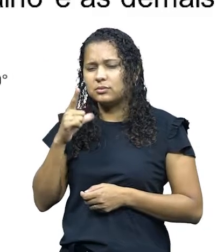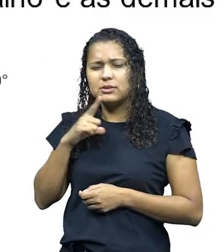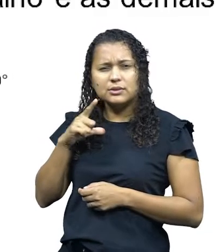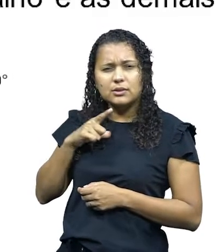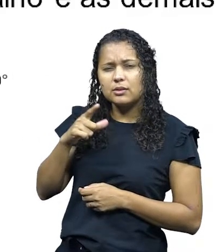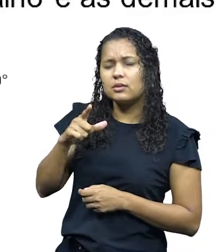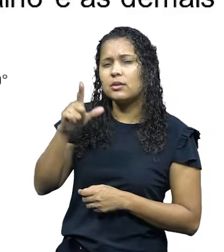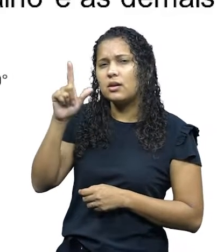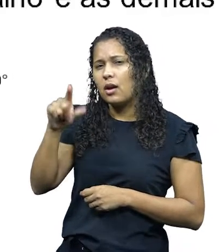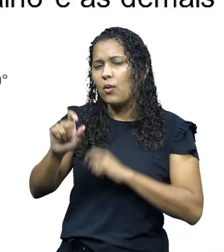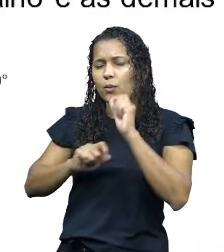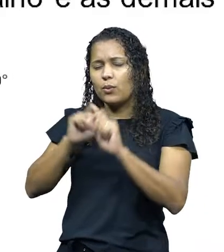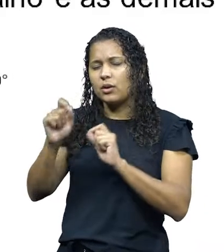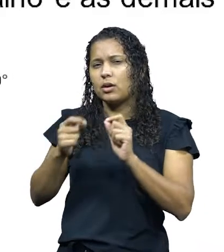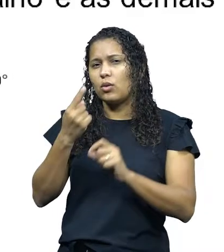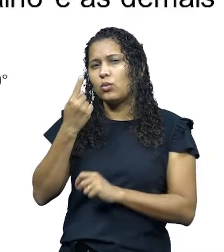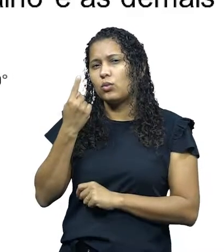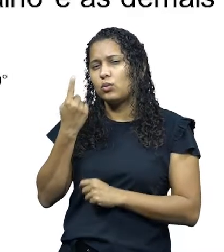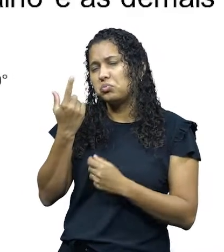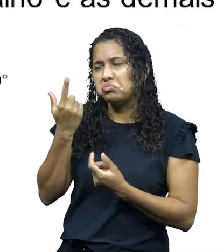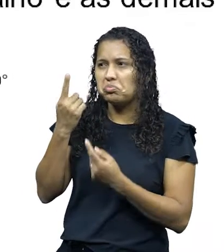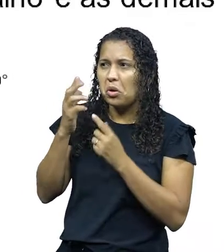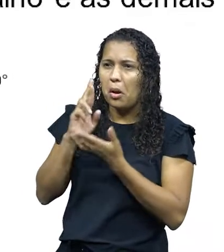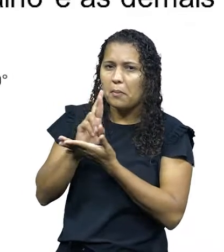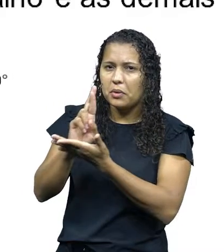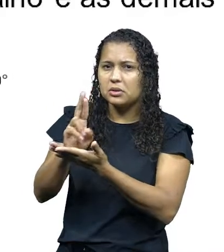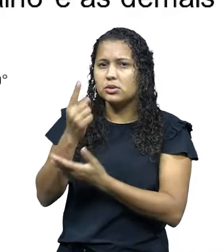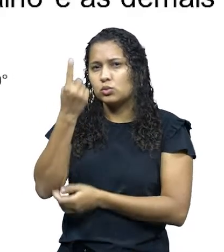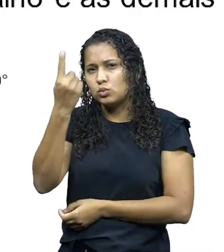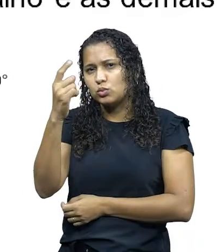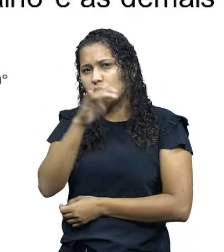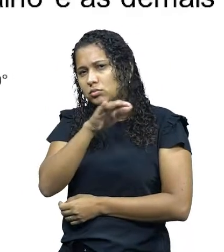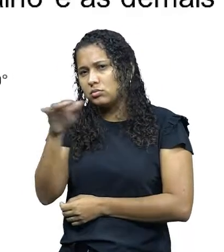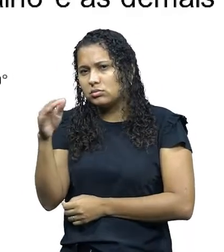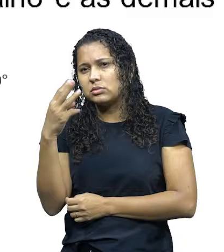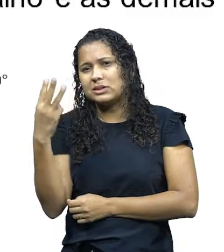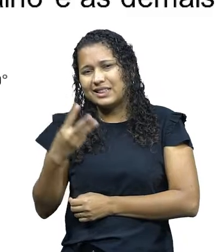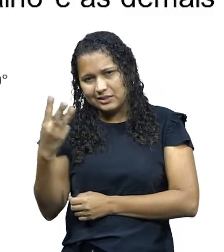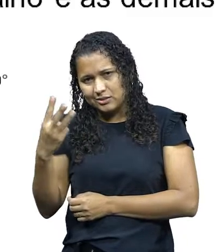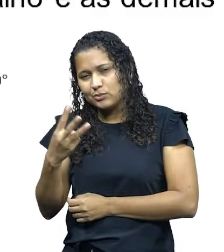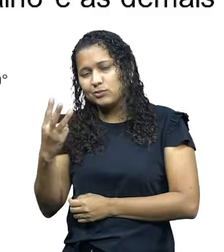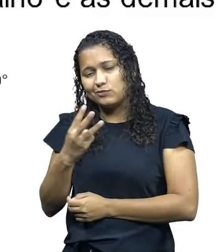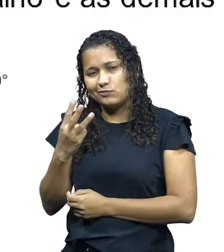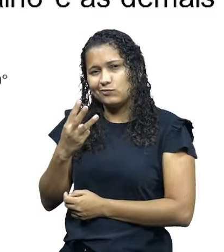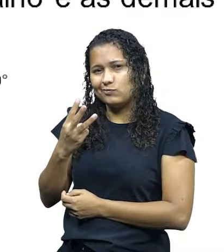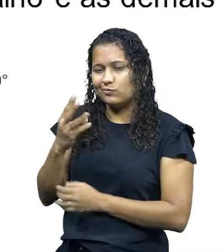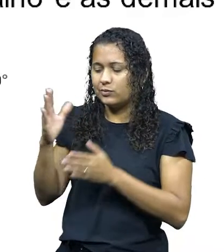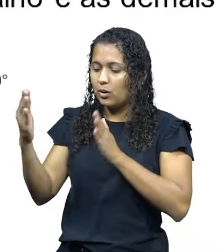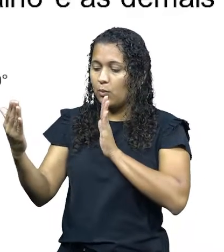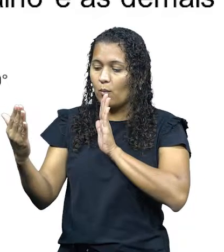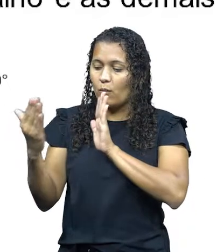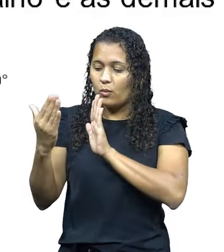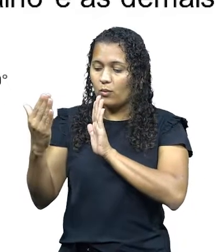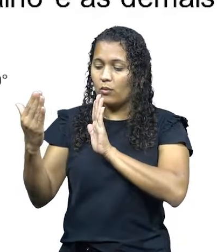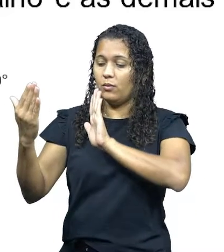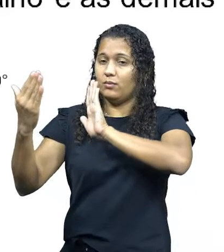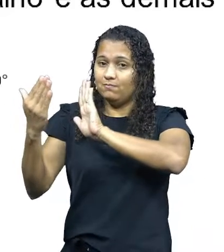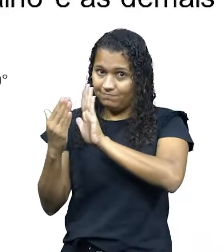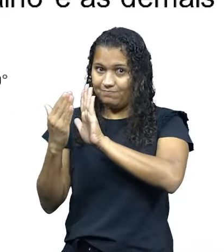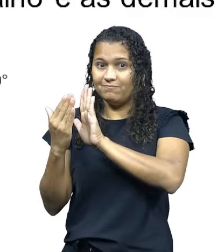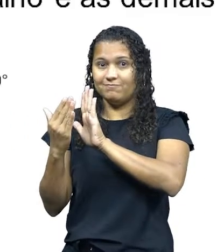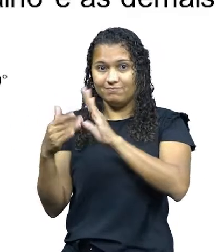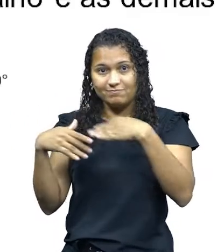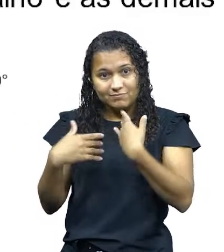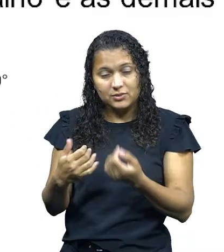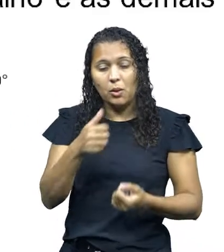aqui a 60 graus, ou seja, ela tem a representatividade de 1/3 da face frontal, né? Então é isso,